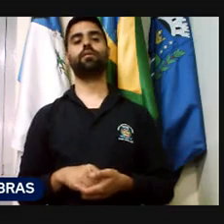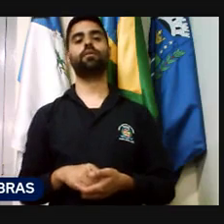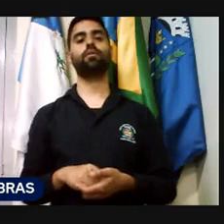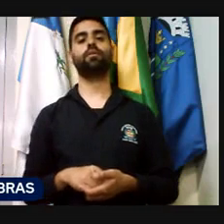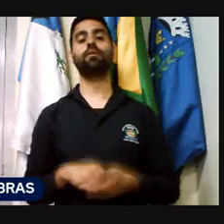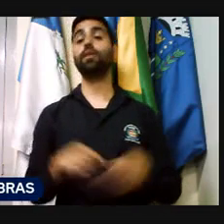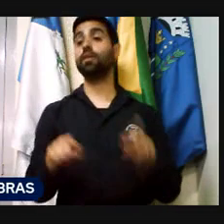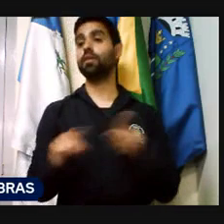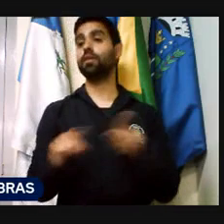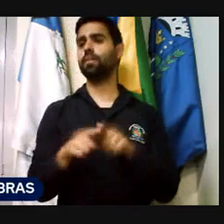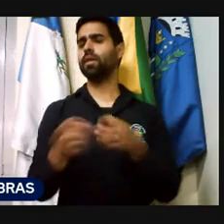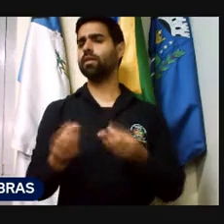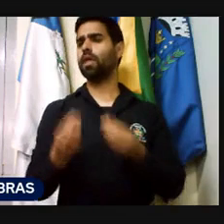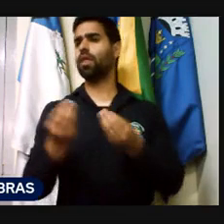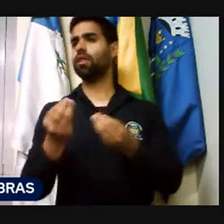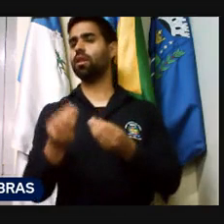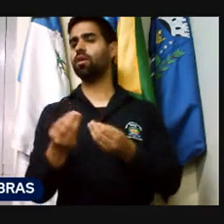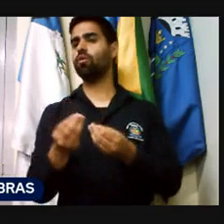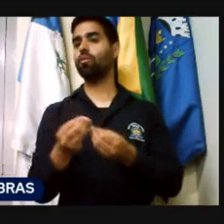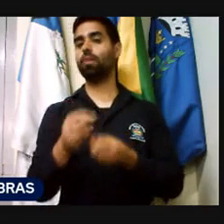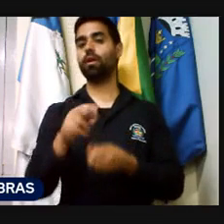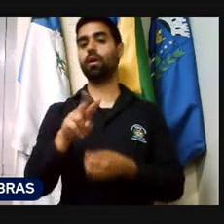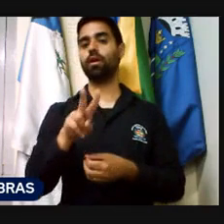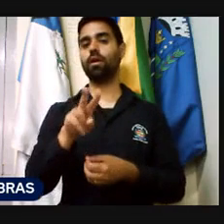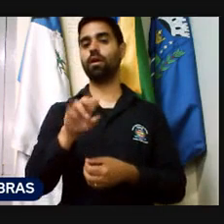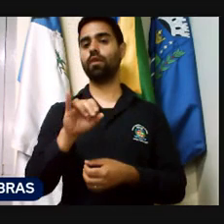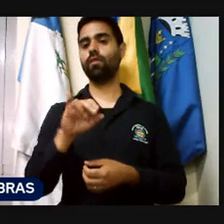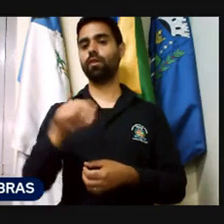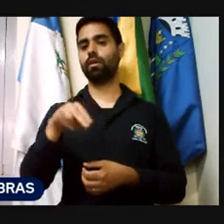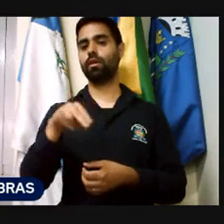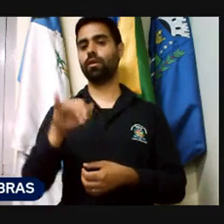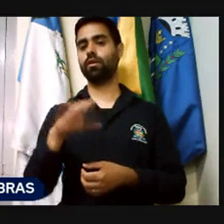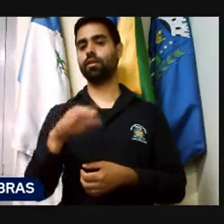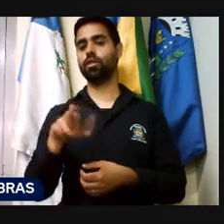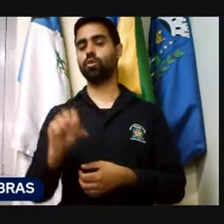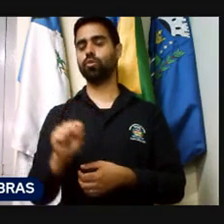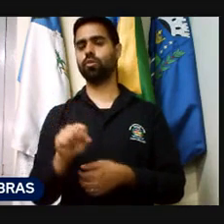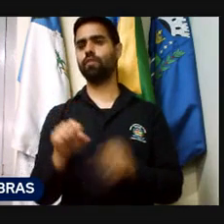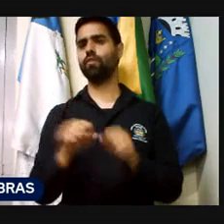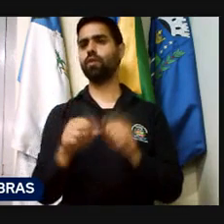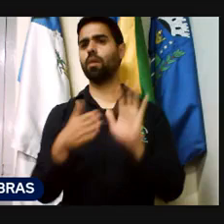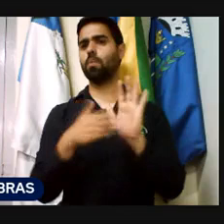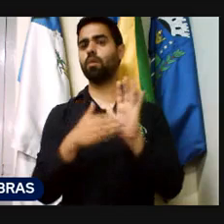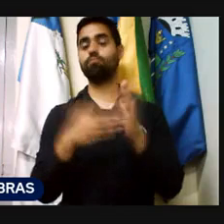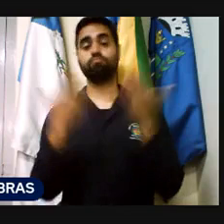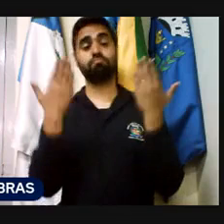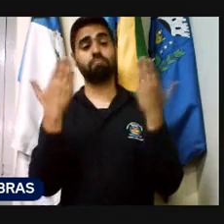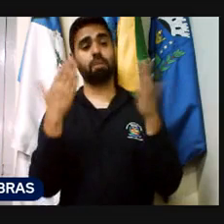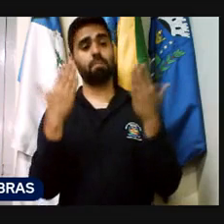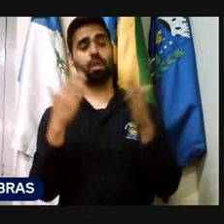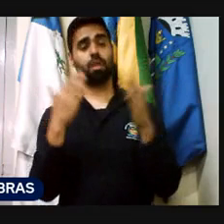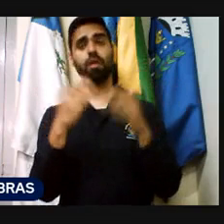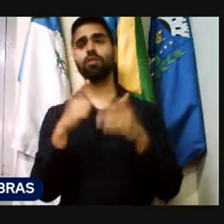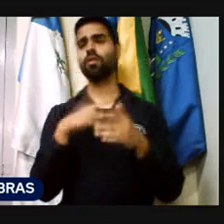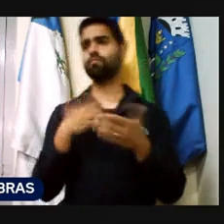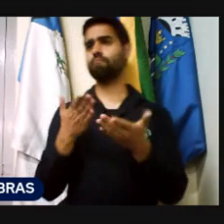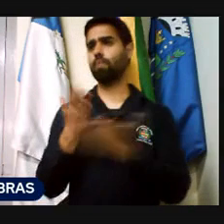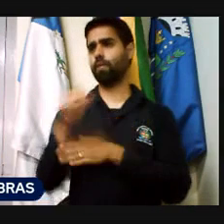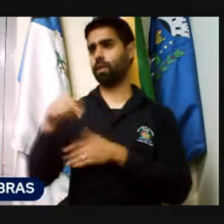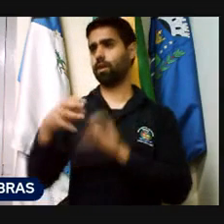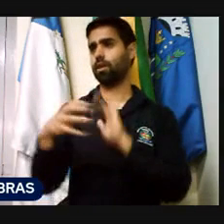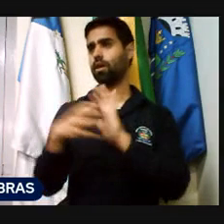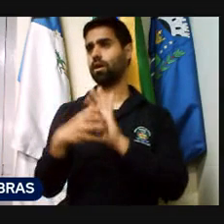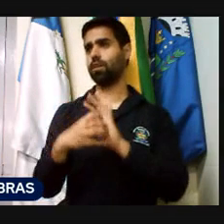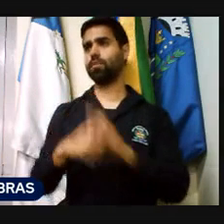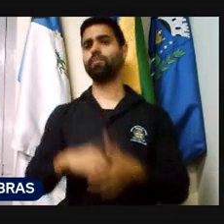nós entregamos para o jovem Vinícius Cavalais, né, uma moção de aplauso que nós passamos aqui, onde a gente foi